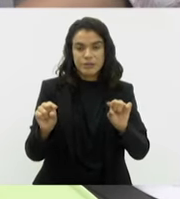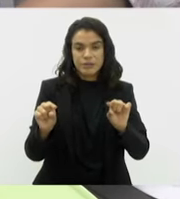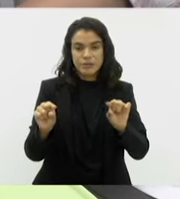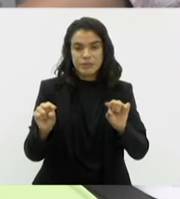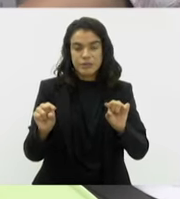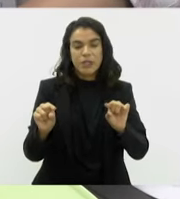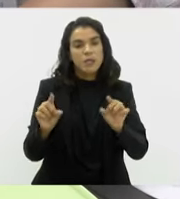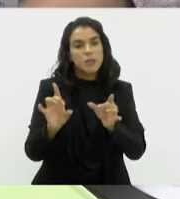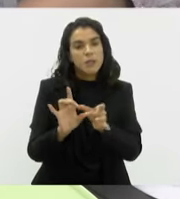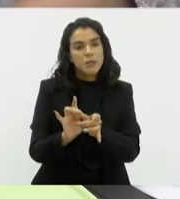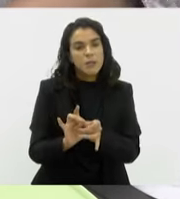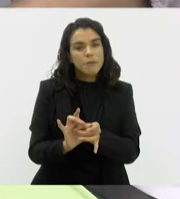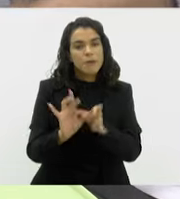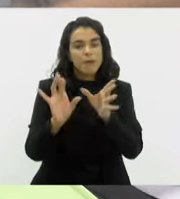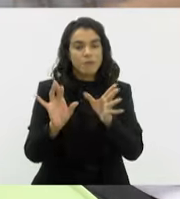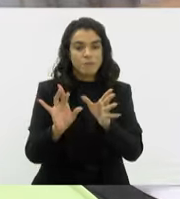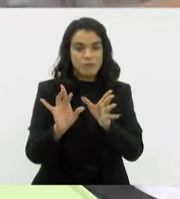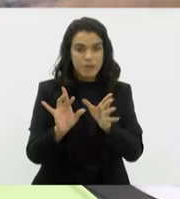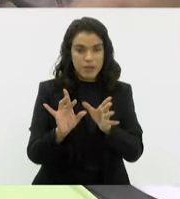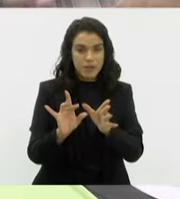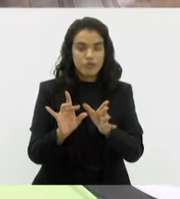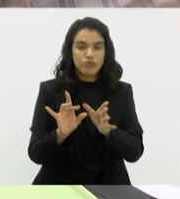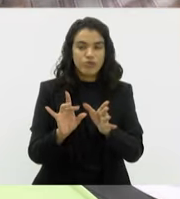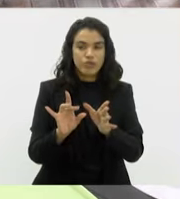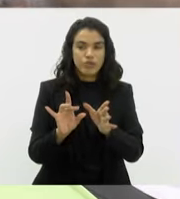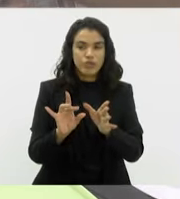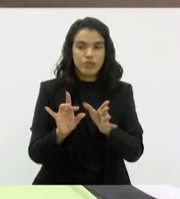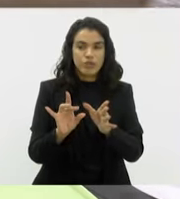A parte seguinte, ele permite a recondução